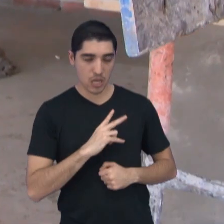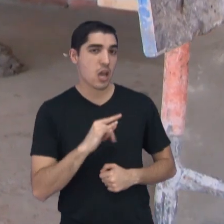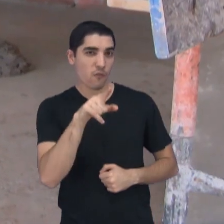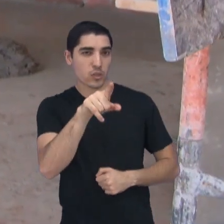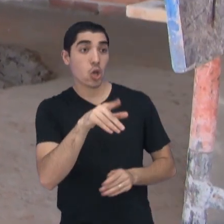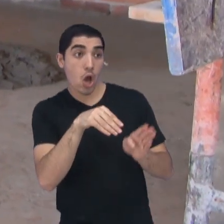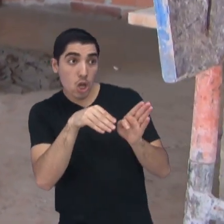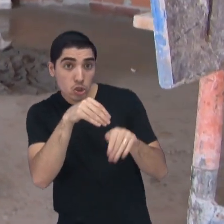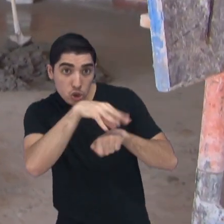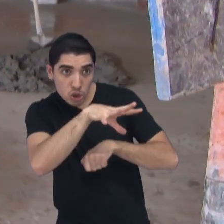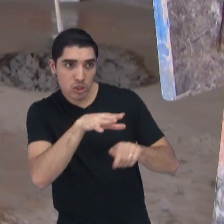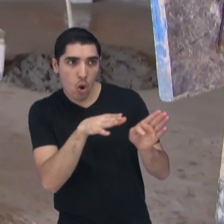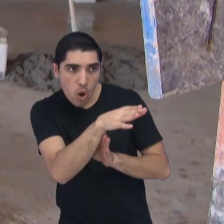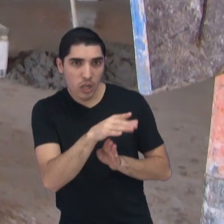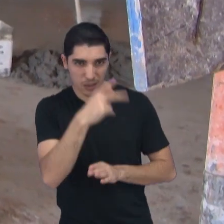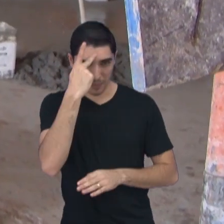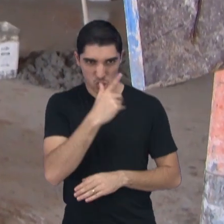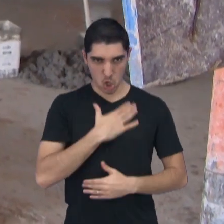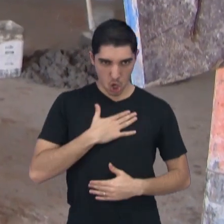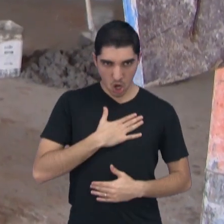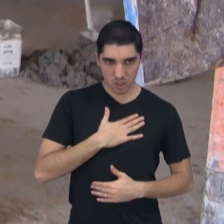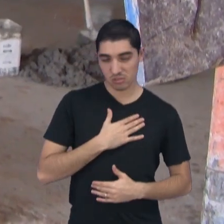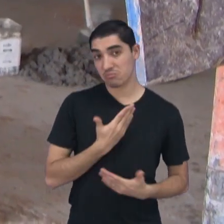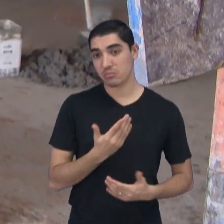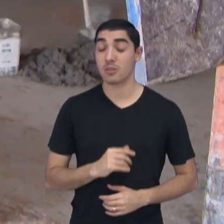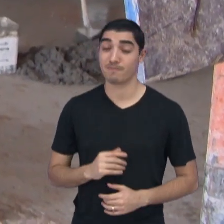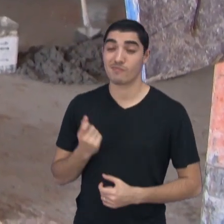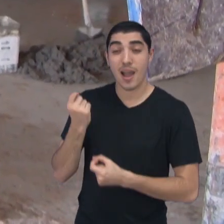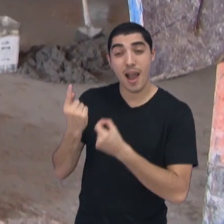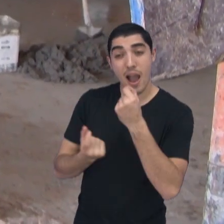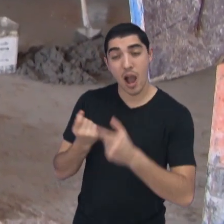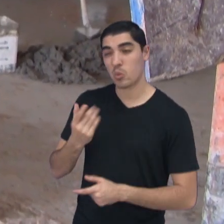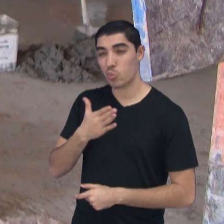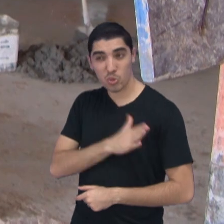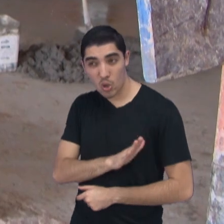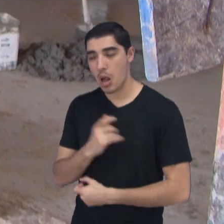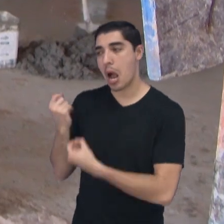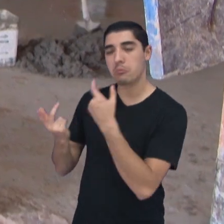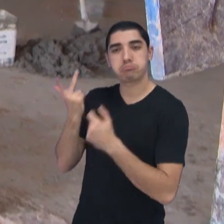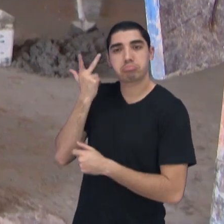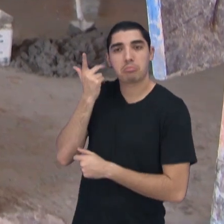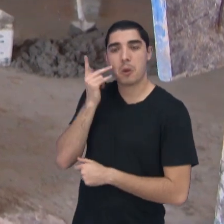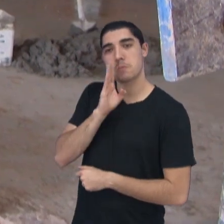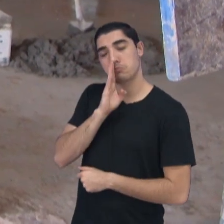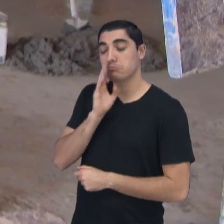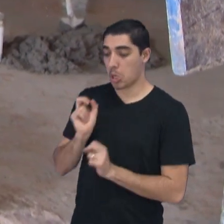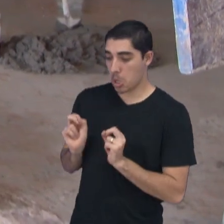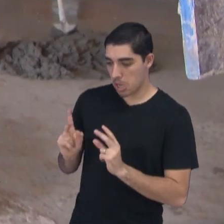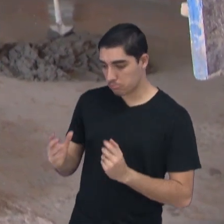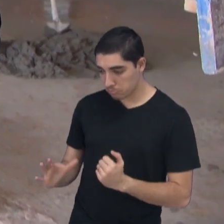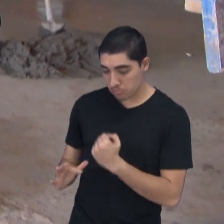bem isso? Então, alguns sim, outros não. Né? Na verdade, a mudança de consciência